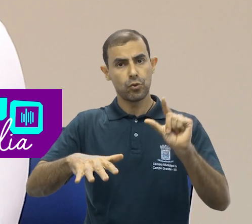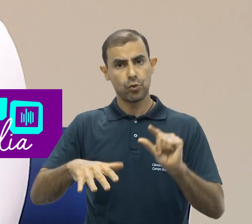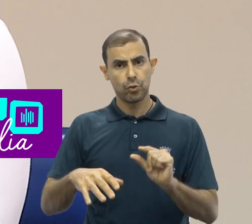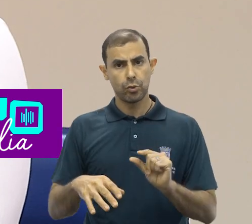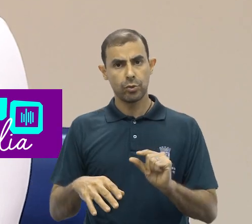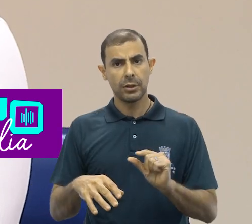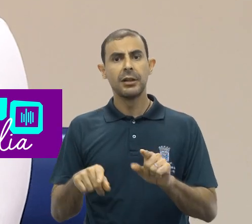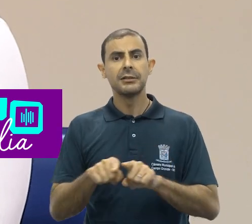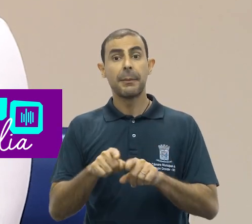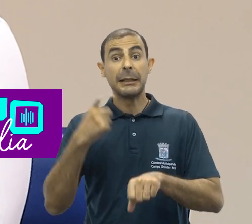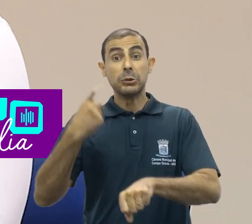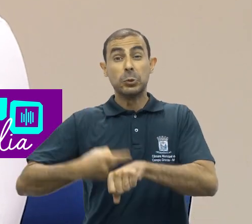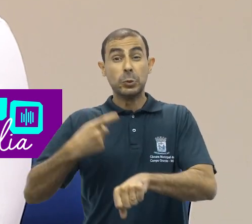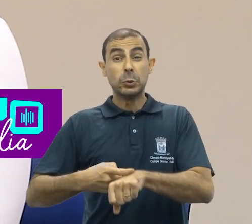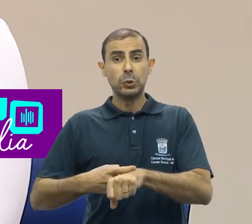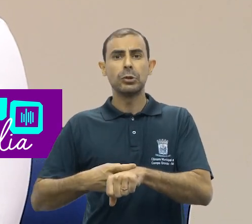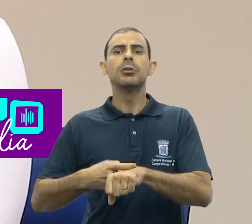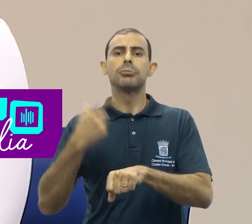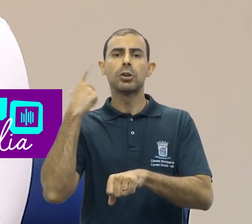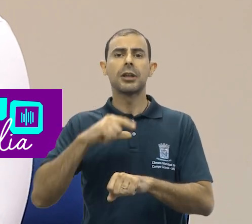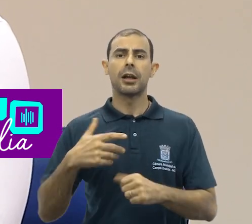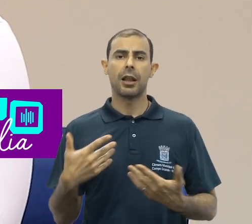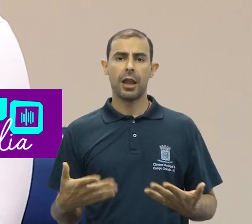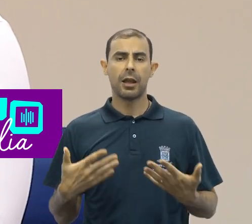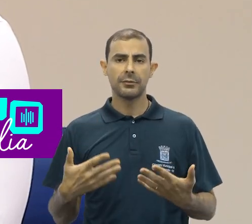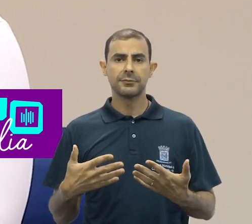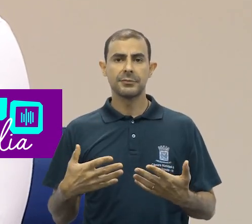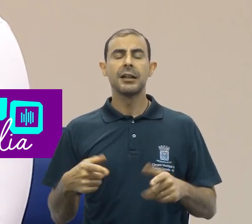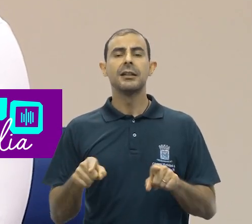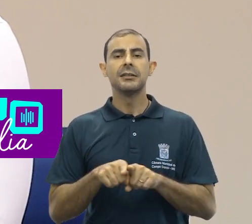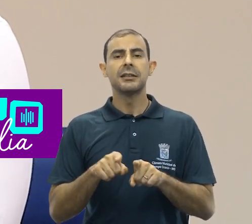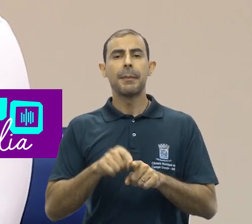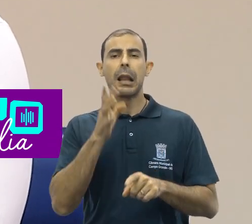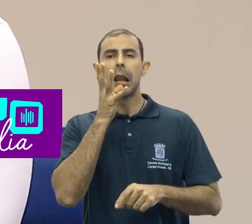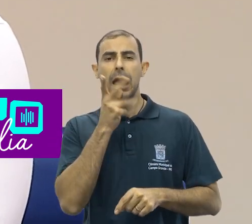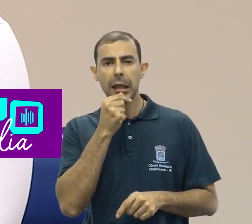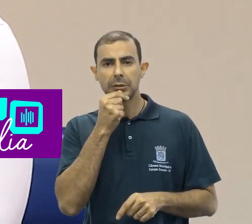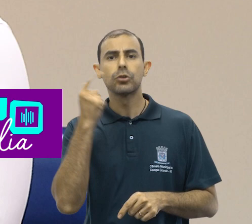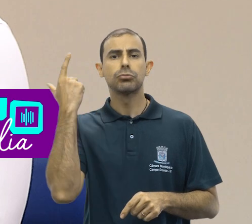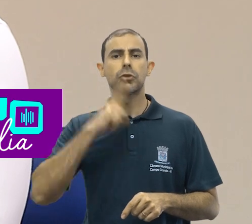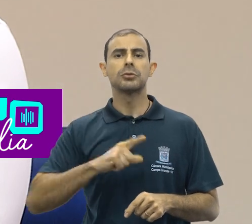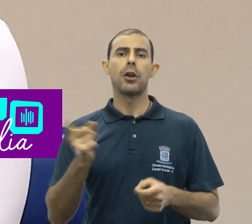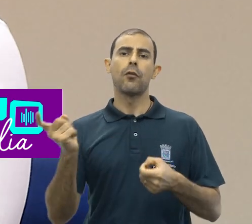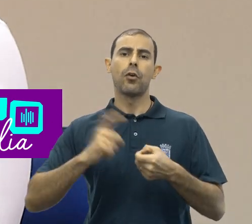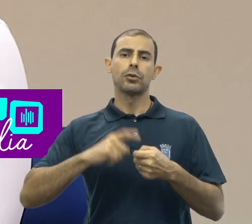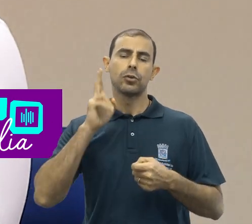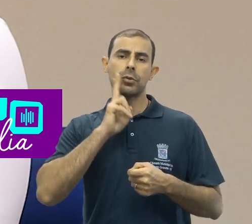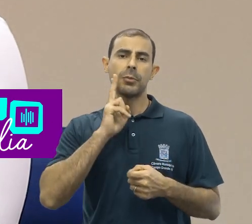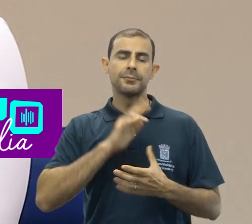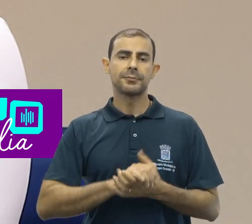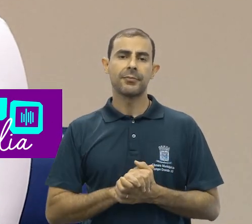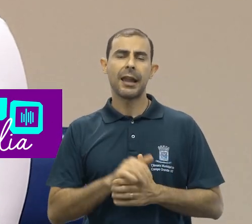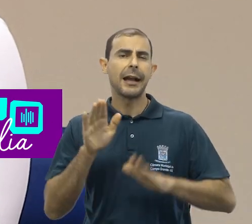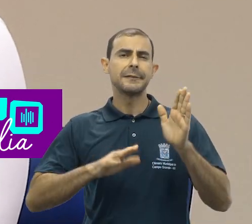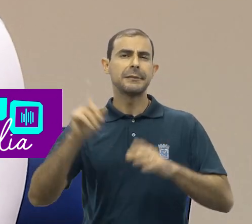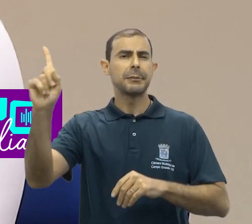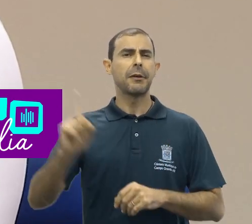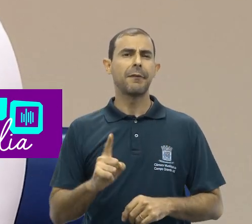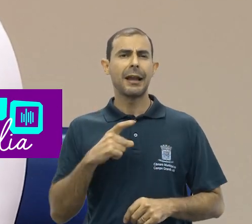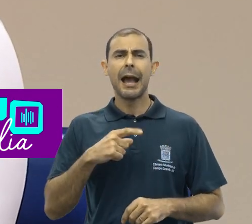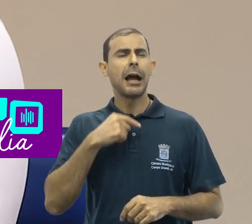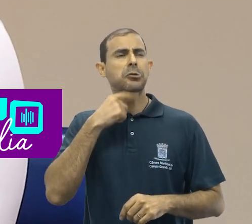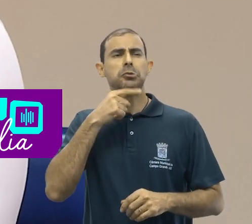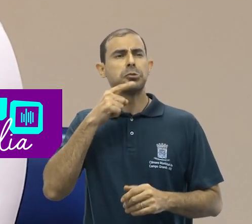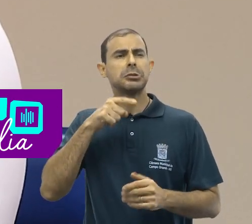limitantes, né. A cirurgia principalmente é para esses sintomas. Muitos pacientes me procuram para, eu estou tendo